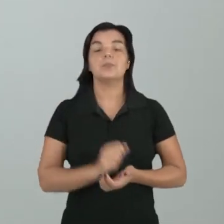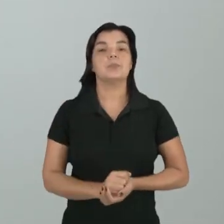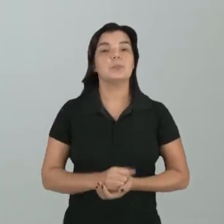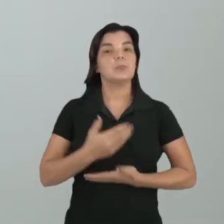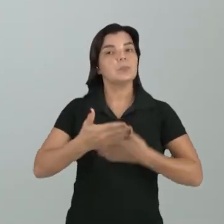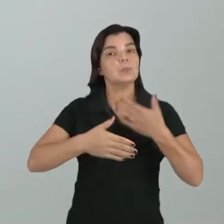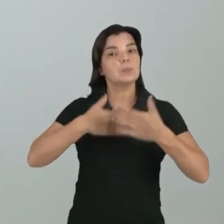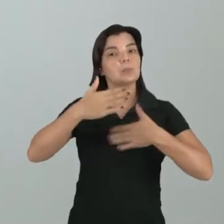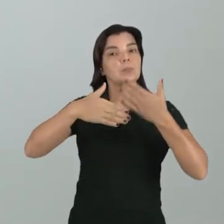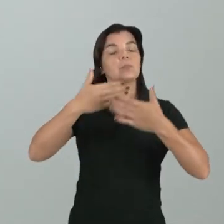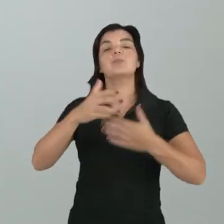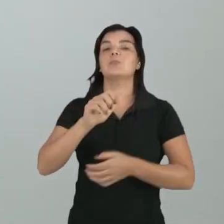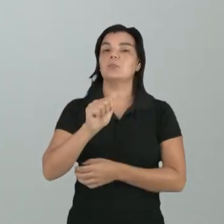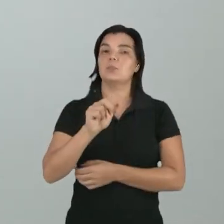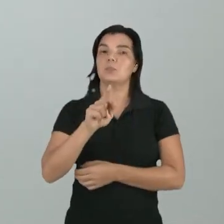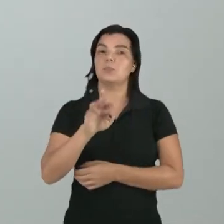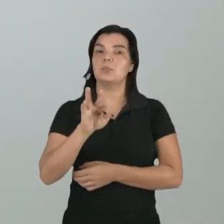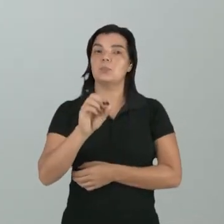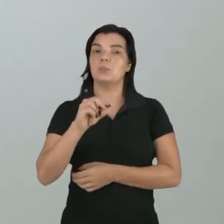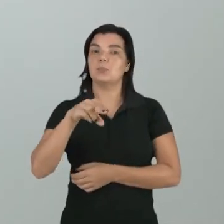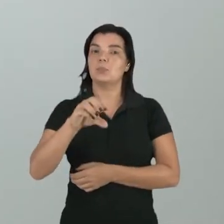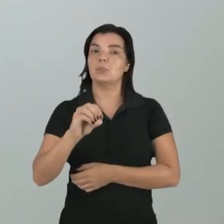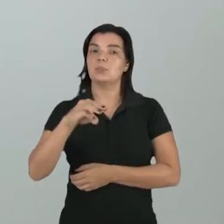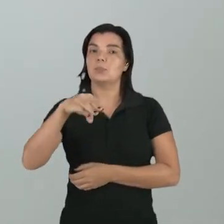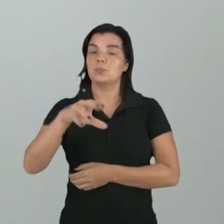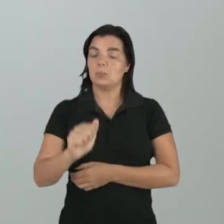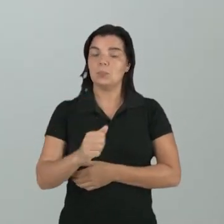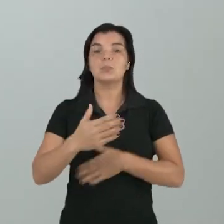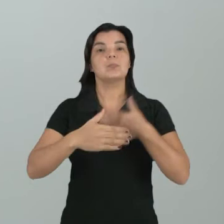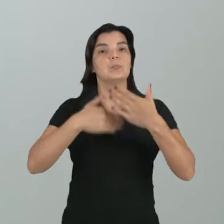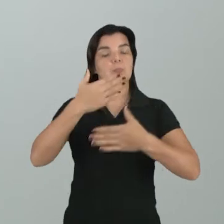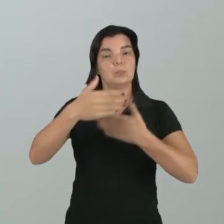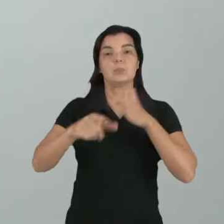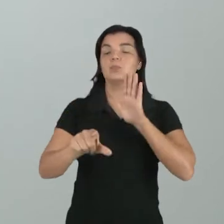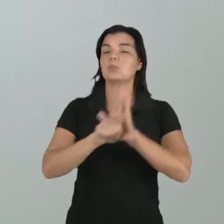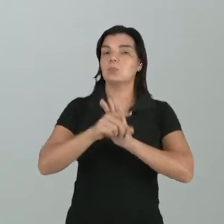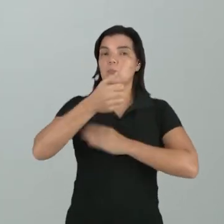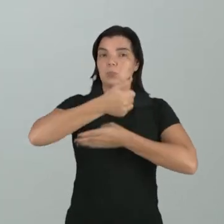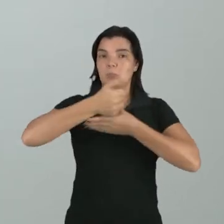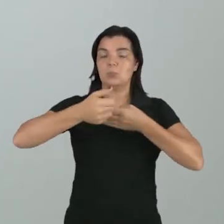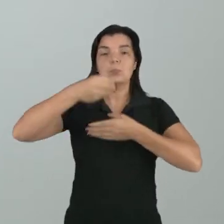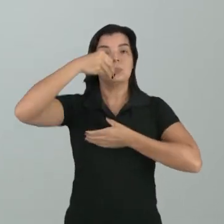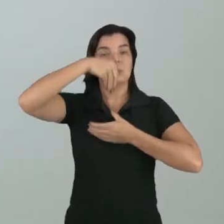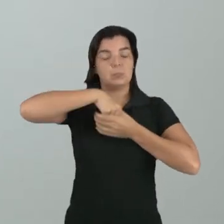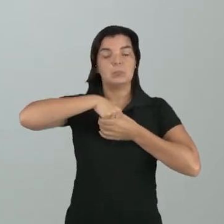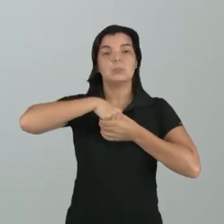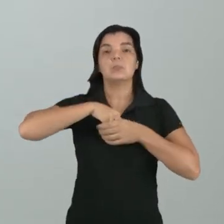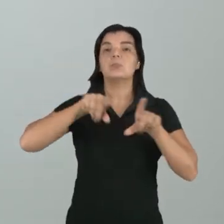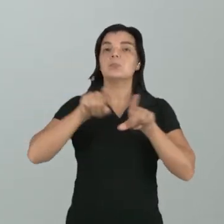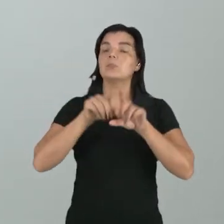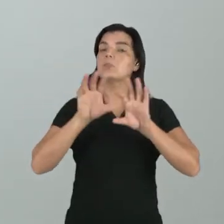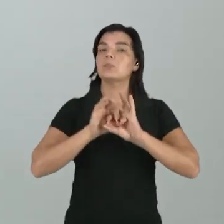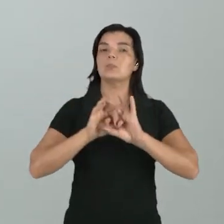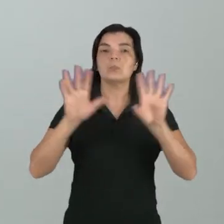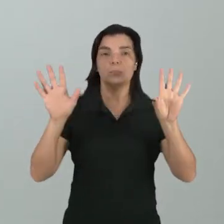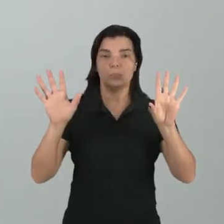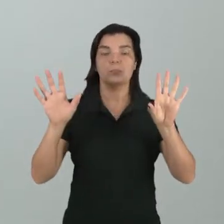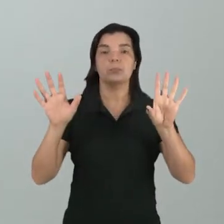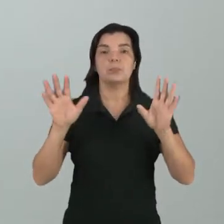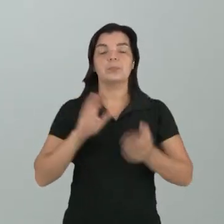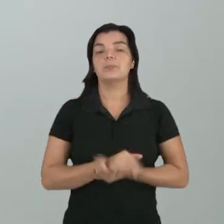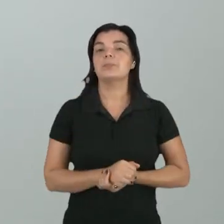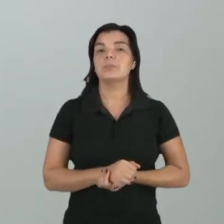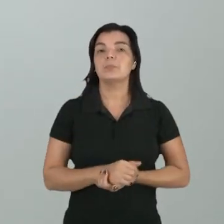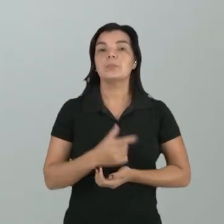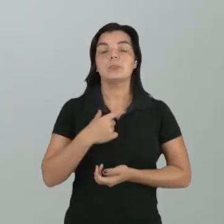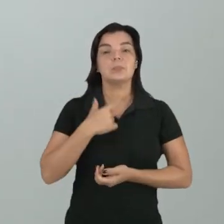eu desenvolvo a autonomia. E desenvolvendo a lei moral dentro de mim, eu sou livre.